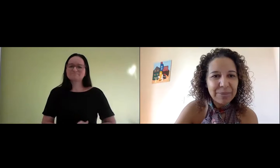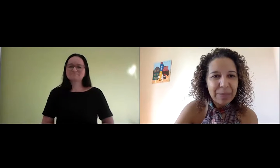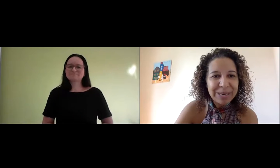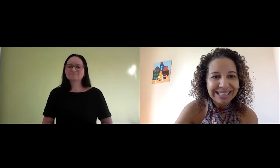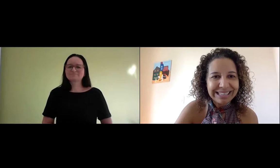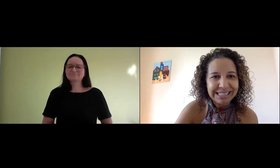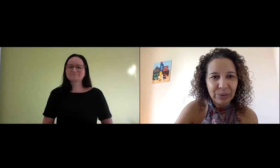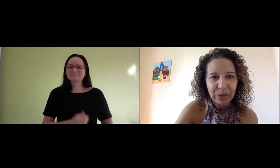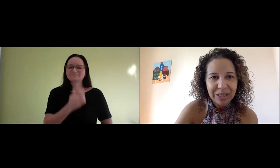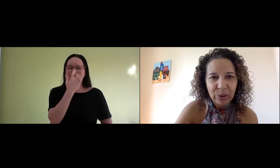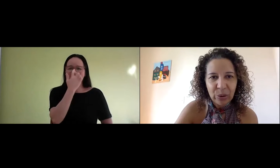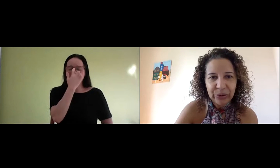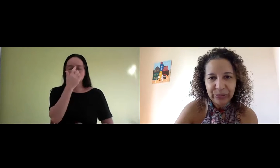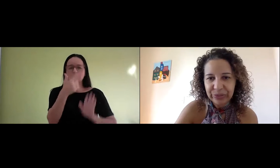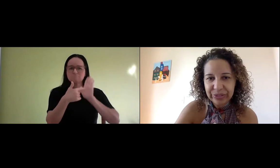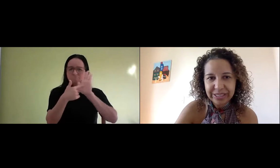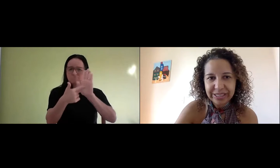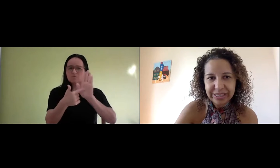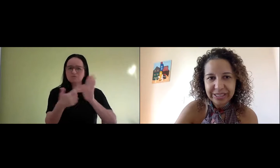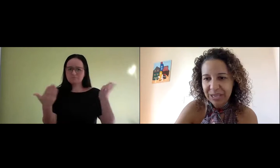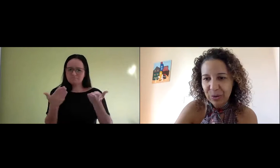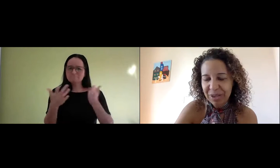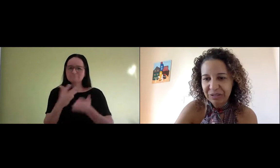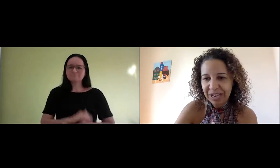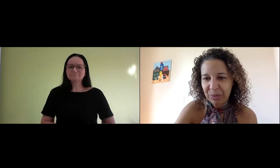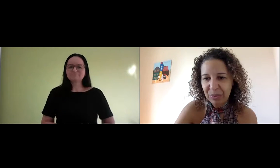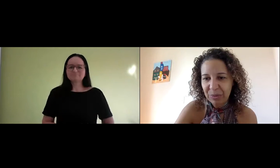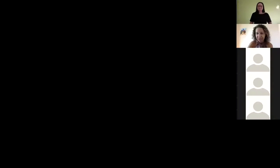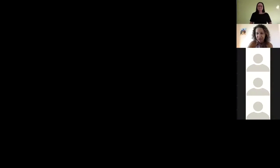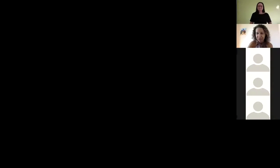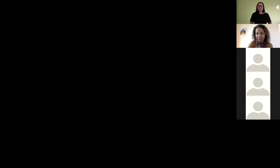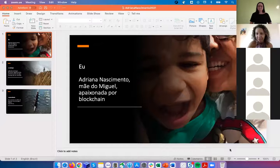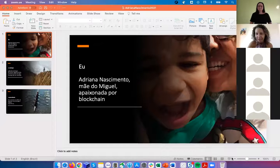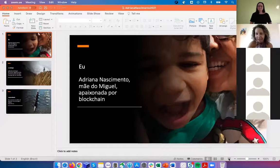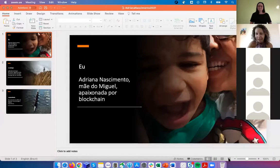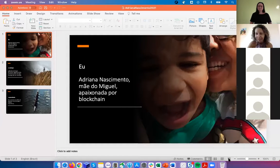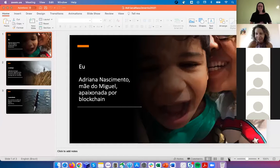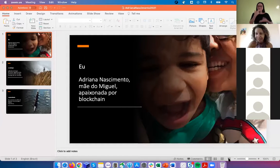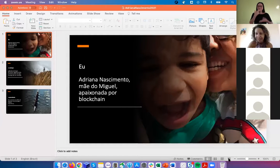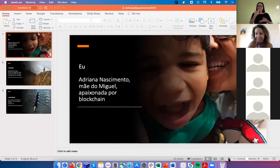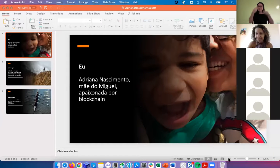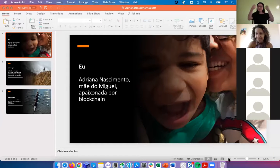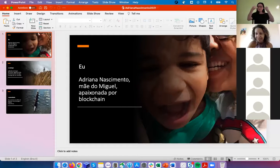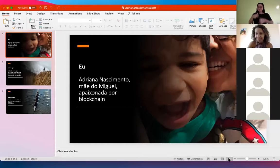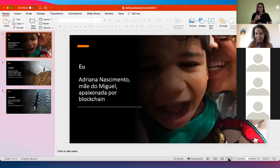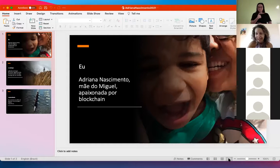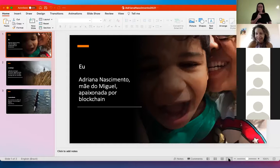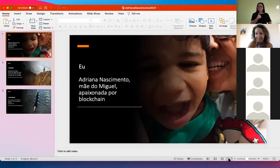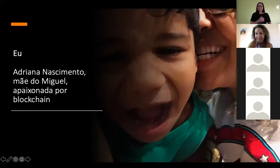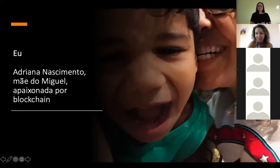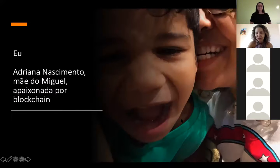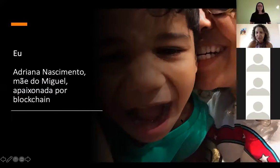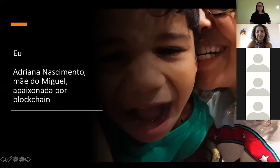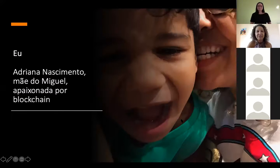a minha apresentação que eu adoro, e aí eu começo a falar um pouquinho de mim, tá? Então, vamos lá.